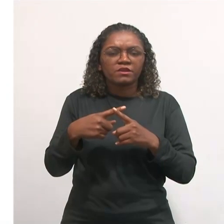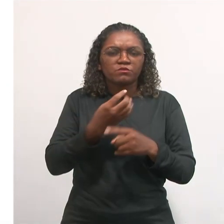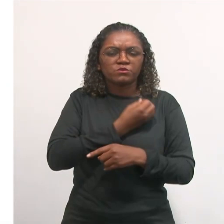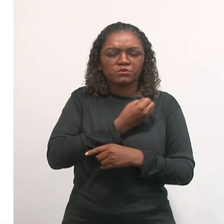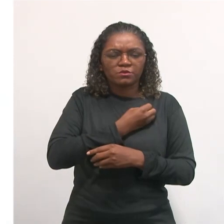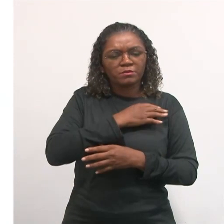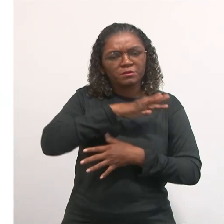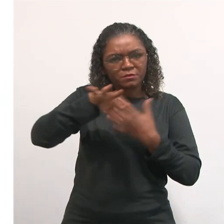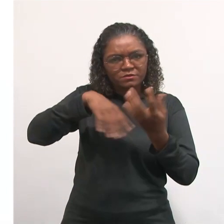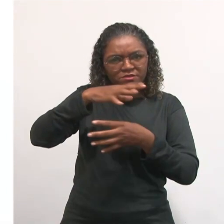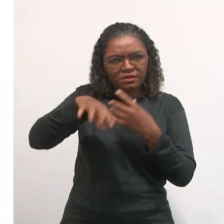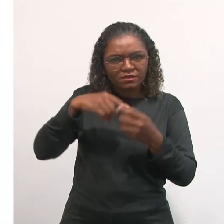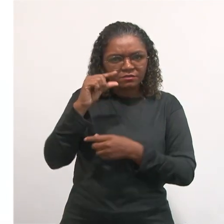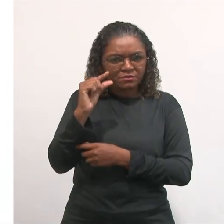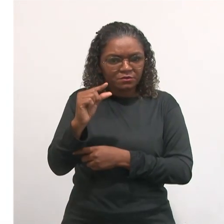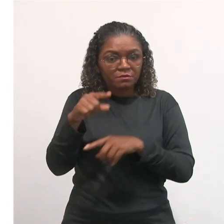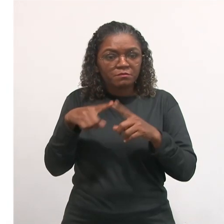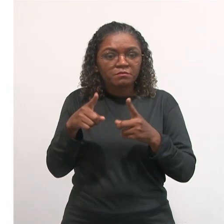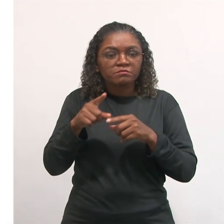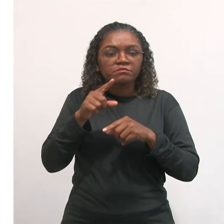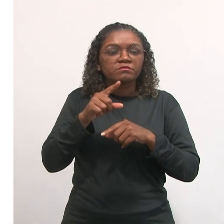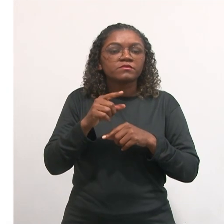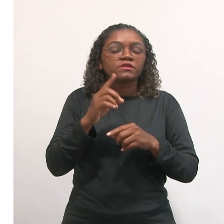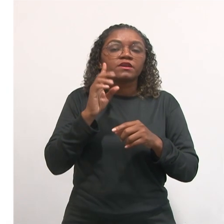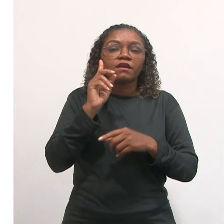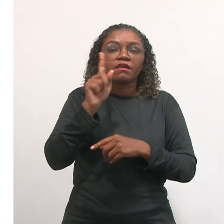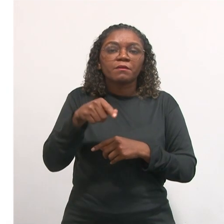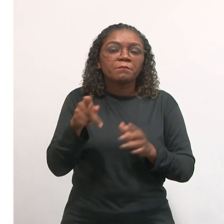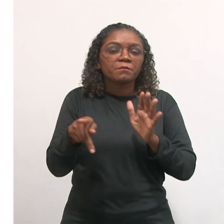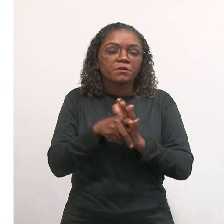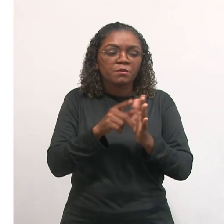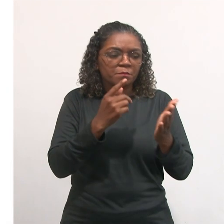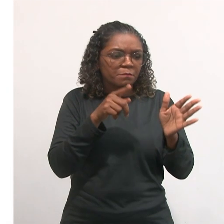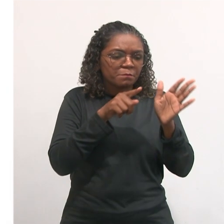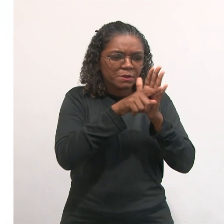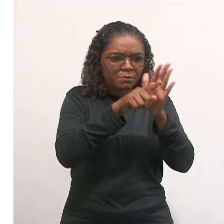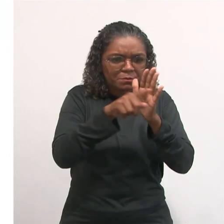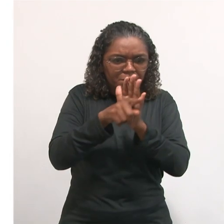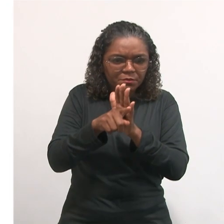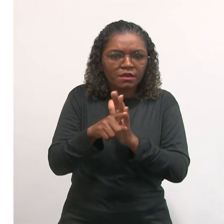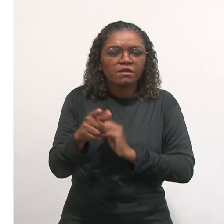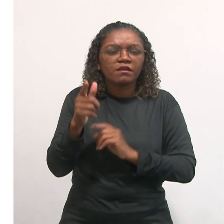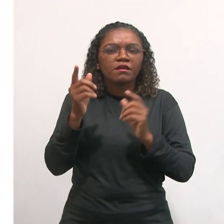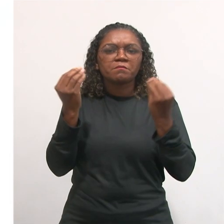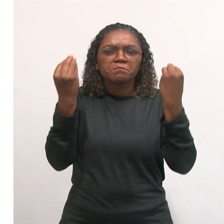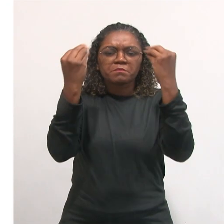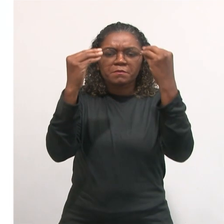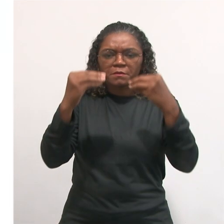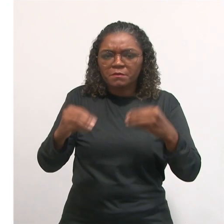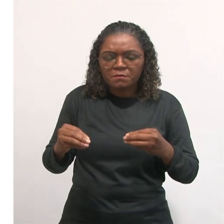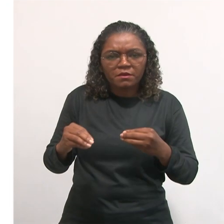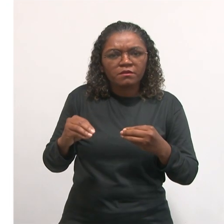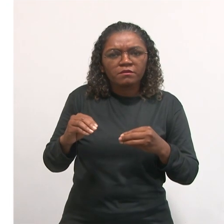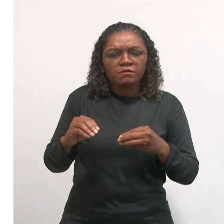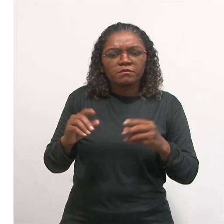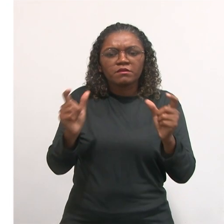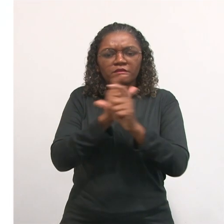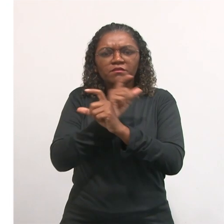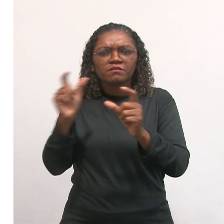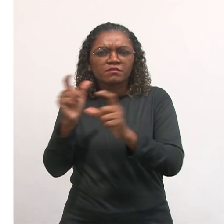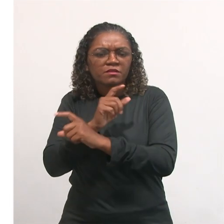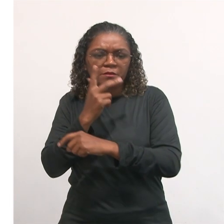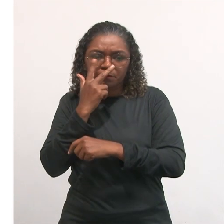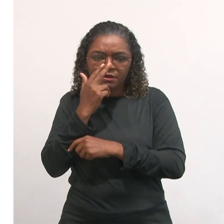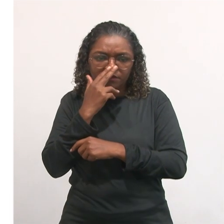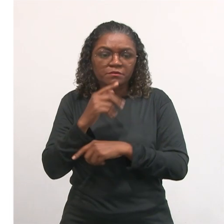aí no meio do jeito que foram coletados, né? Então, a primeira coisa estatística que a gente faz, né, a gente chama